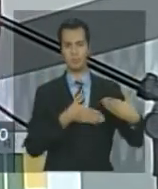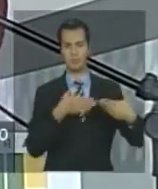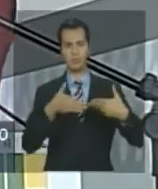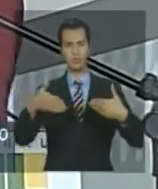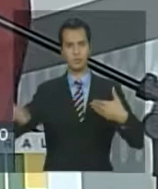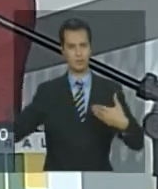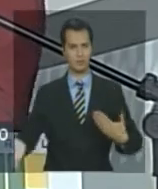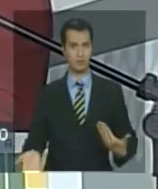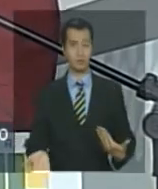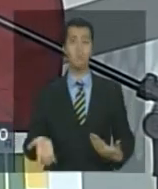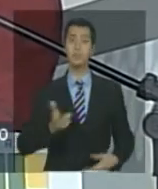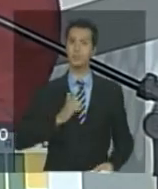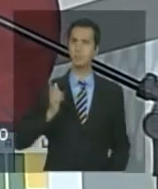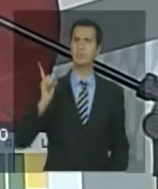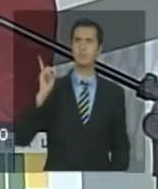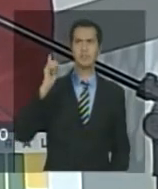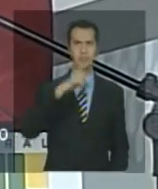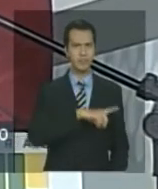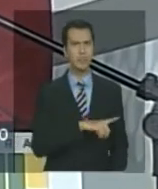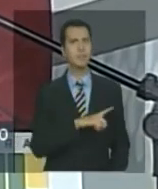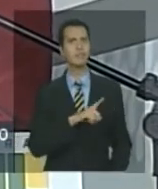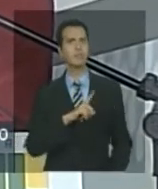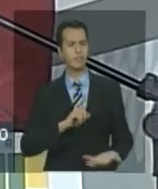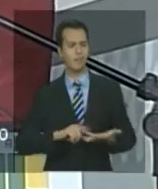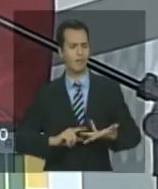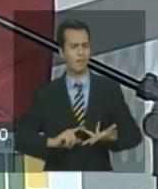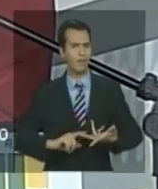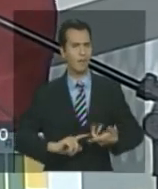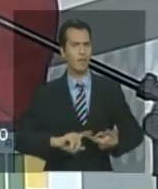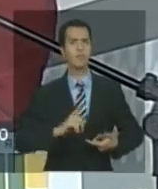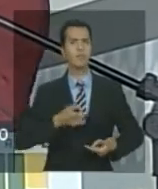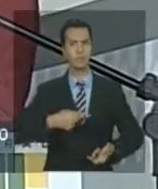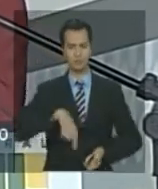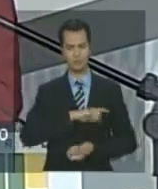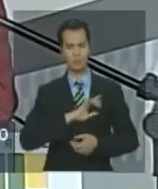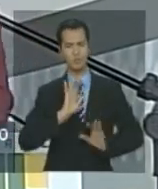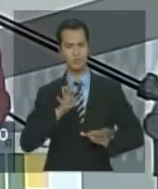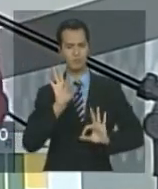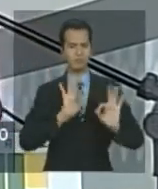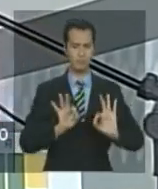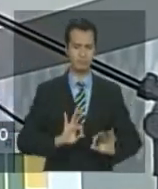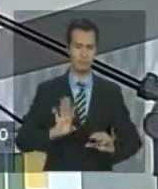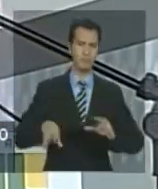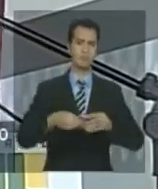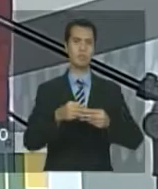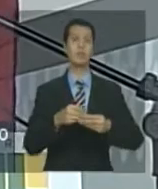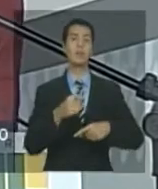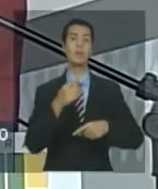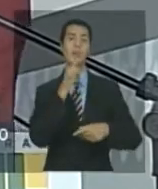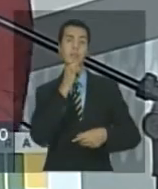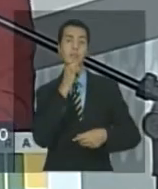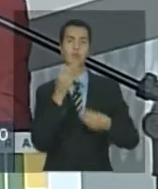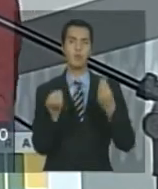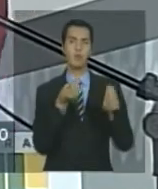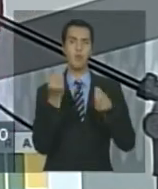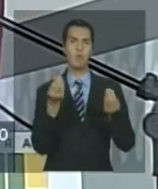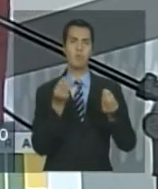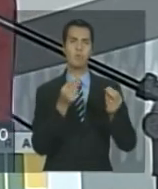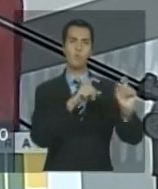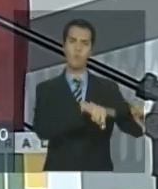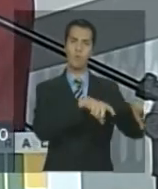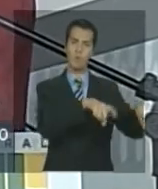mais outras complexidades que nós já incorporamos, como tratar de forma diferente a zona